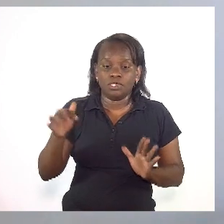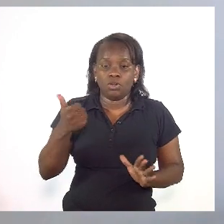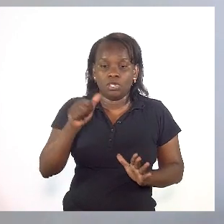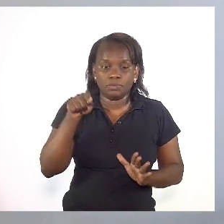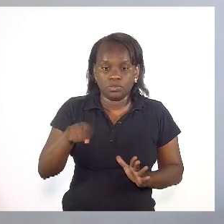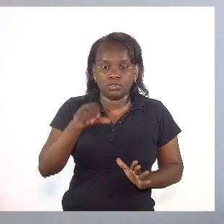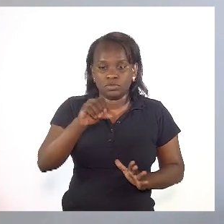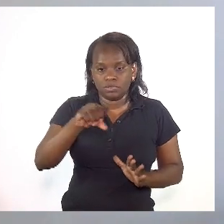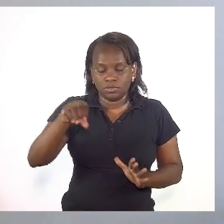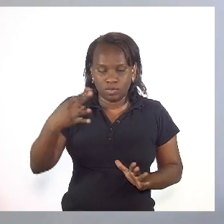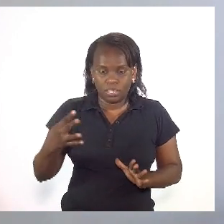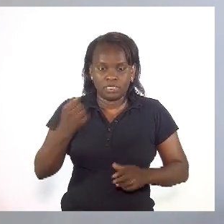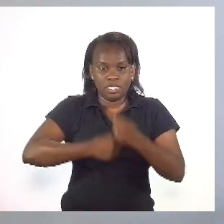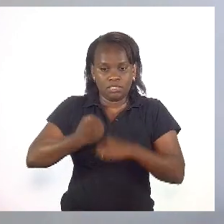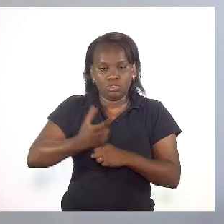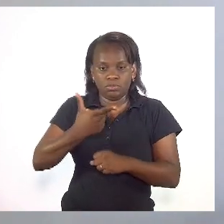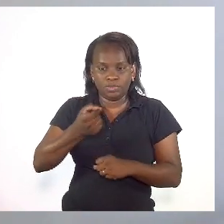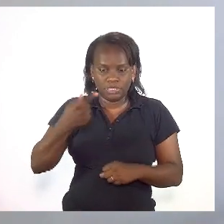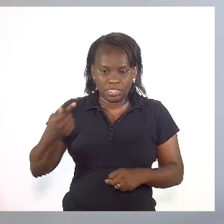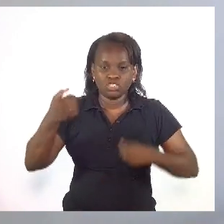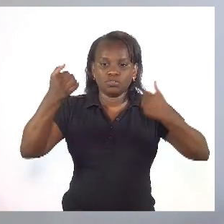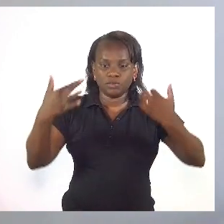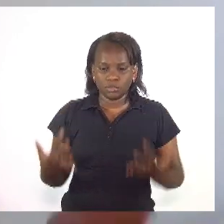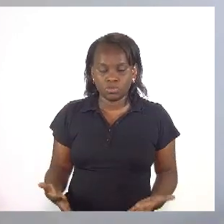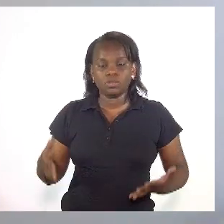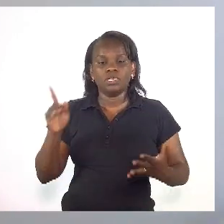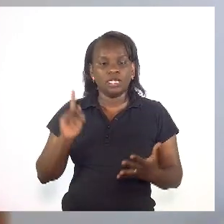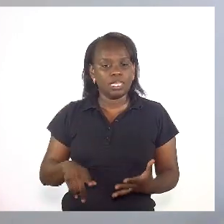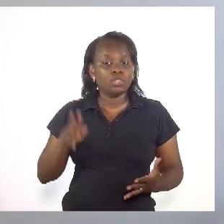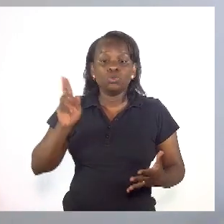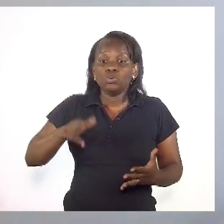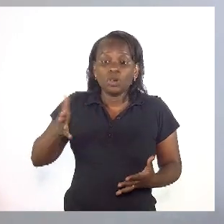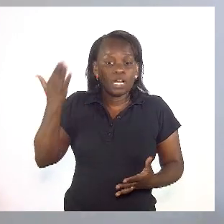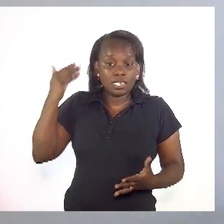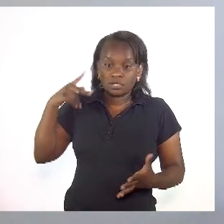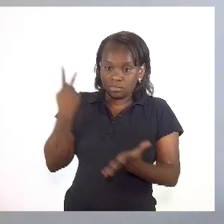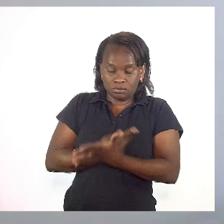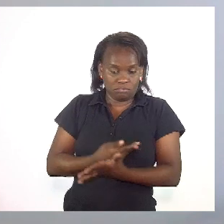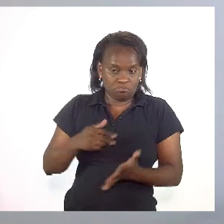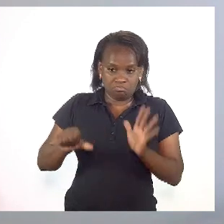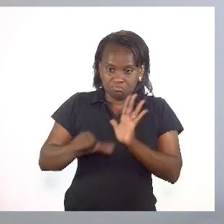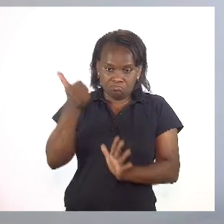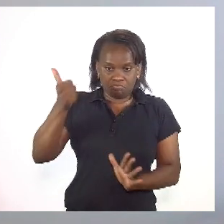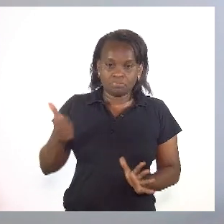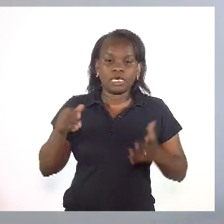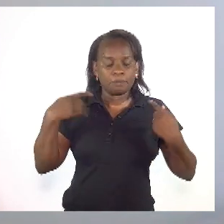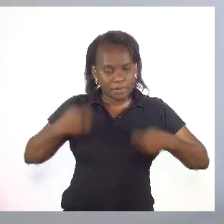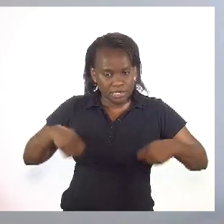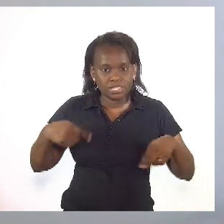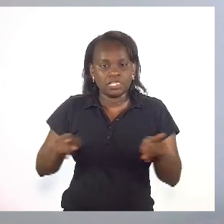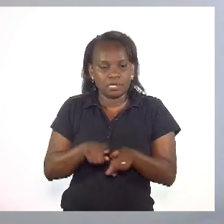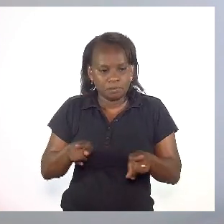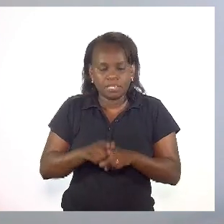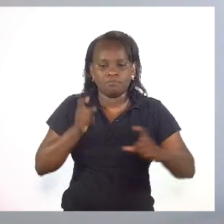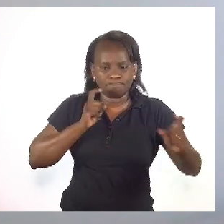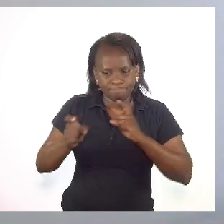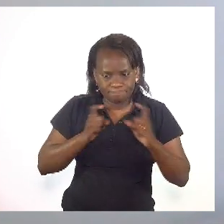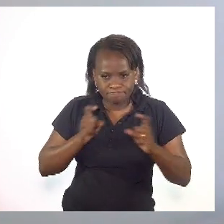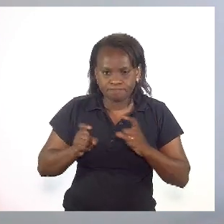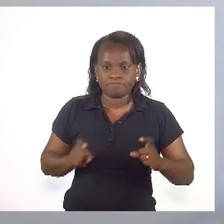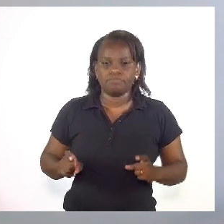11.494, de 2007, diz isso. Isso é um fato que nunca aconteceu, mas isso precisa ser também de ser discutido.